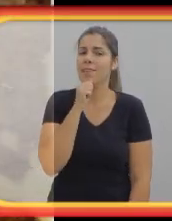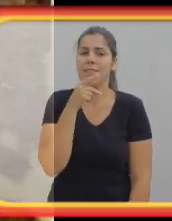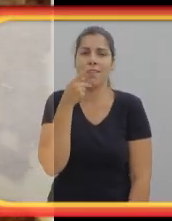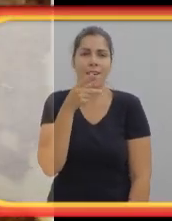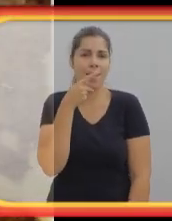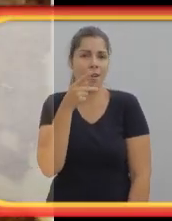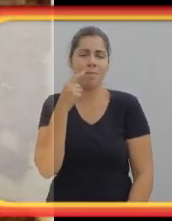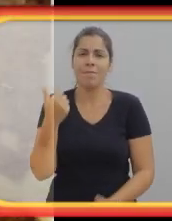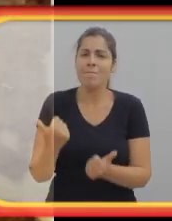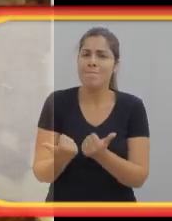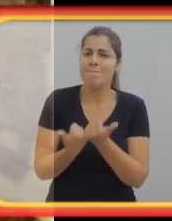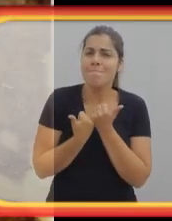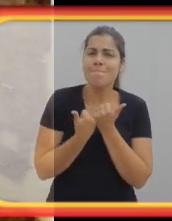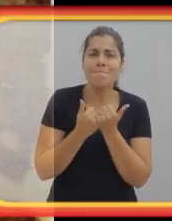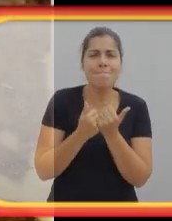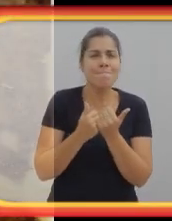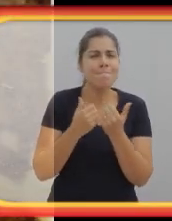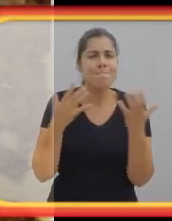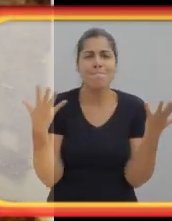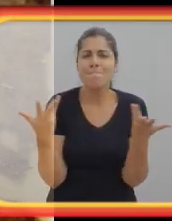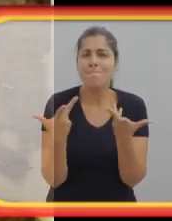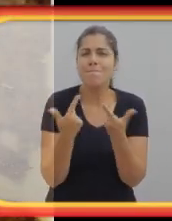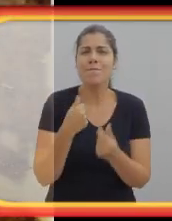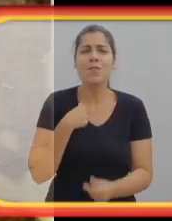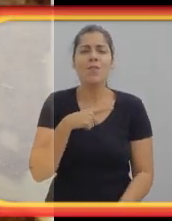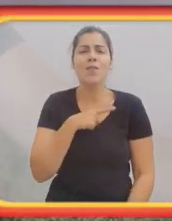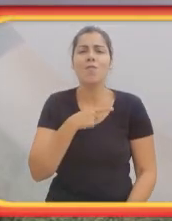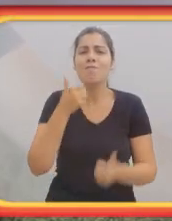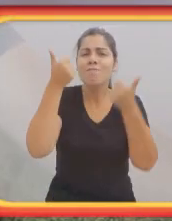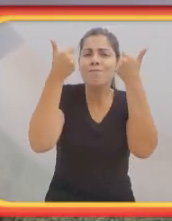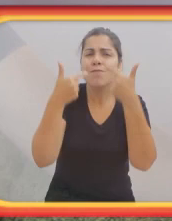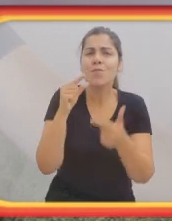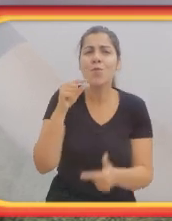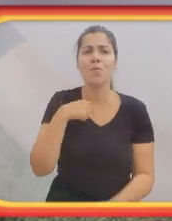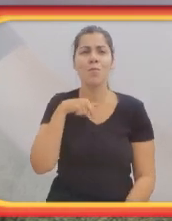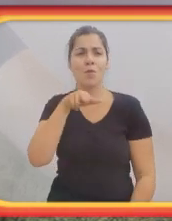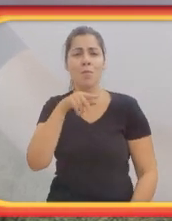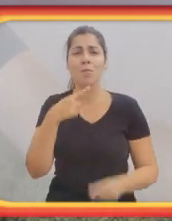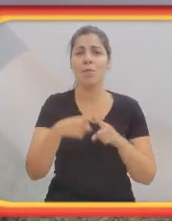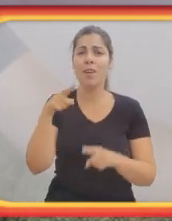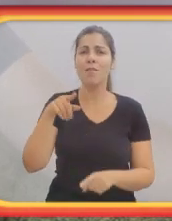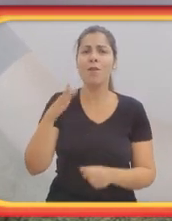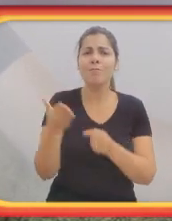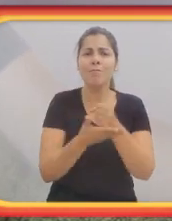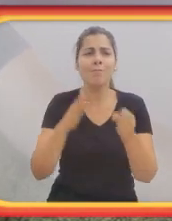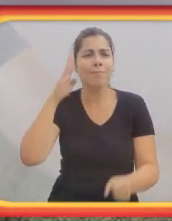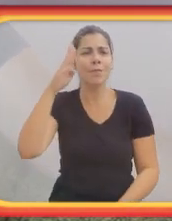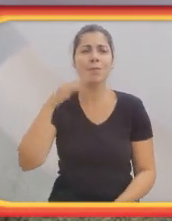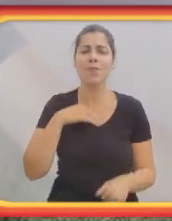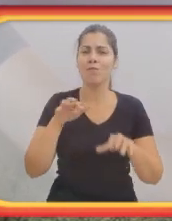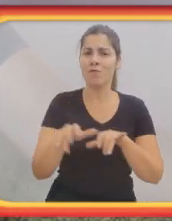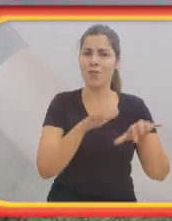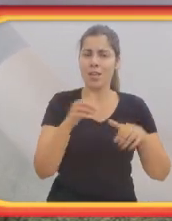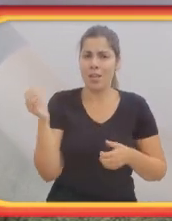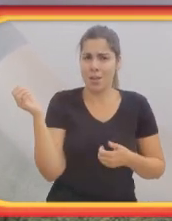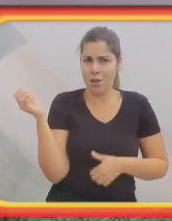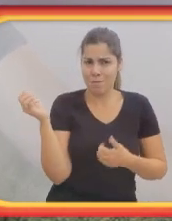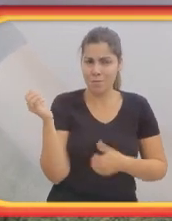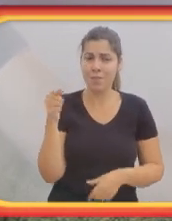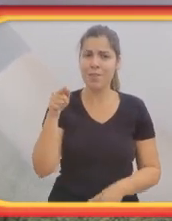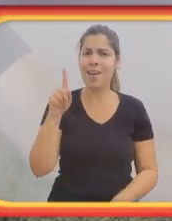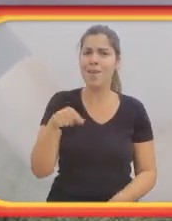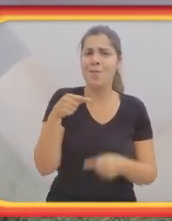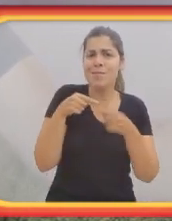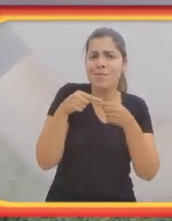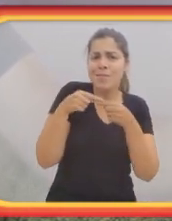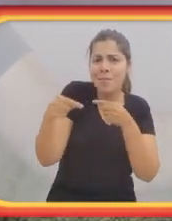fala, né? O apoio incrível. Tem que falar um pouco do meu irmão, porque ele que foi a base para mim tocar, com o cavaquinho. Ele, em uma semana,